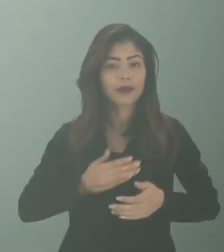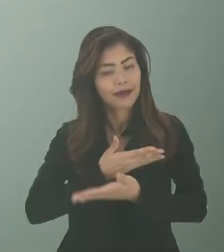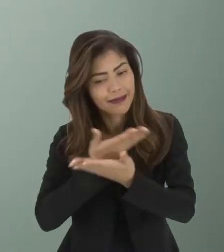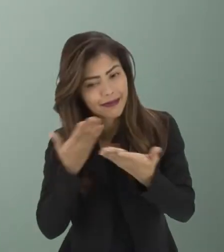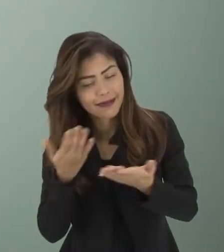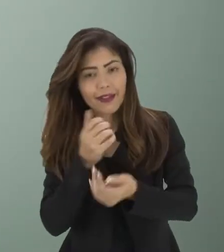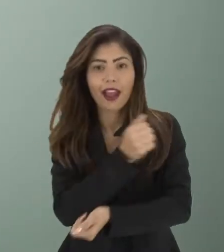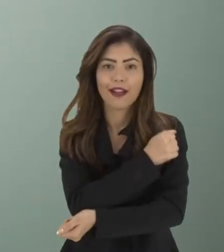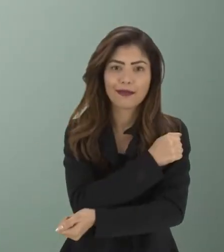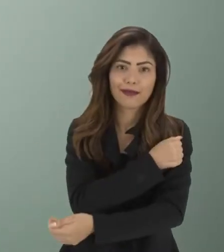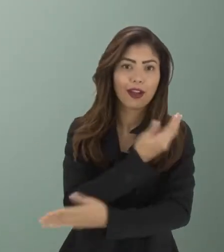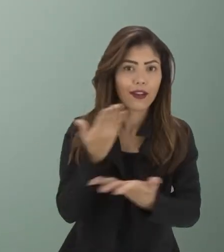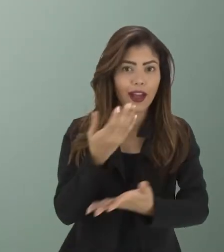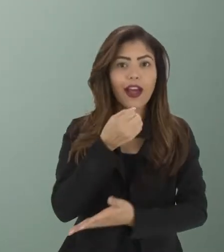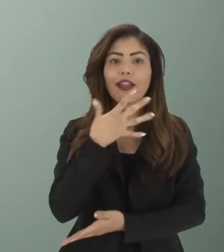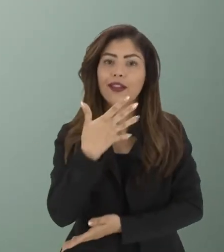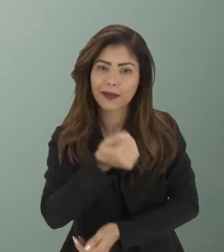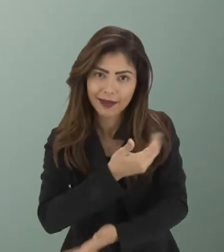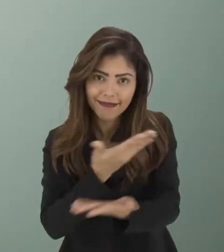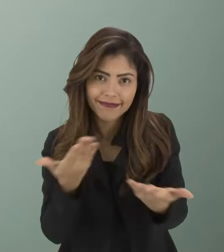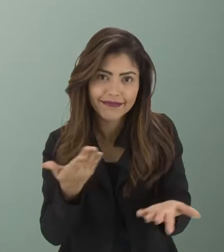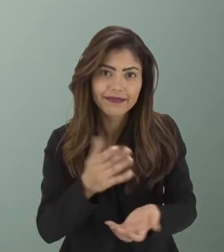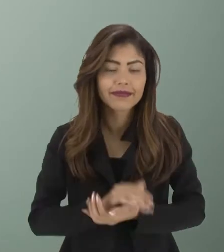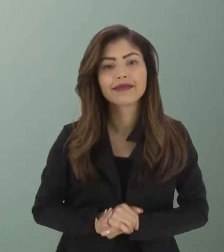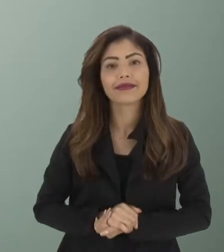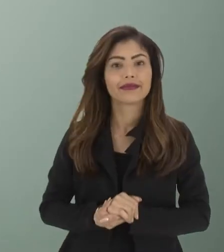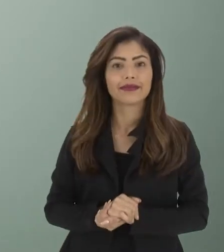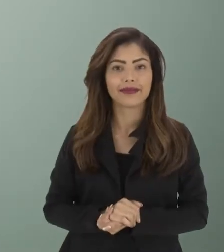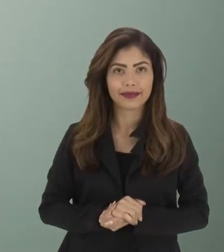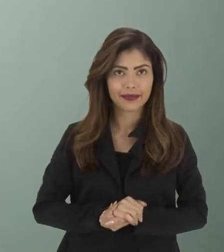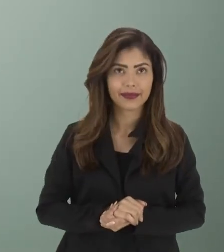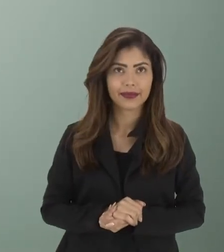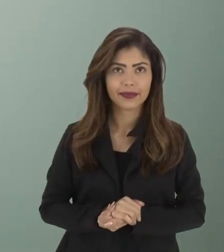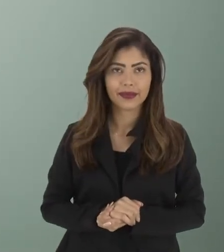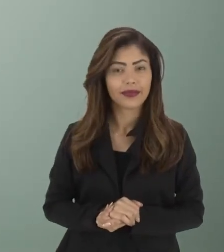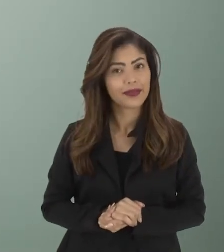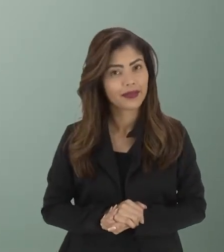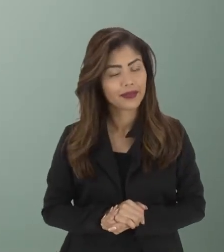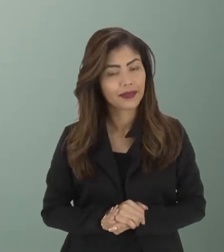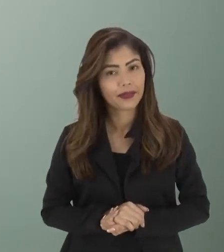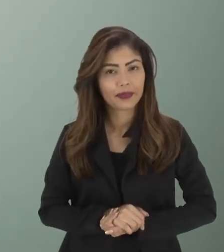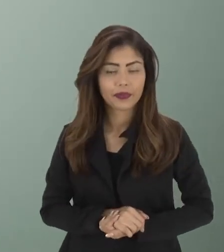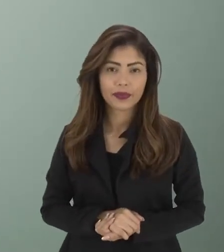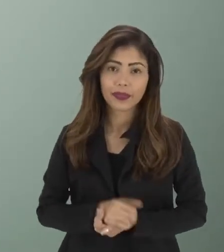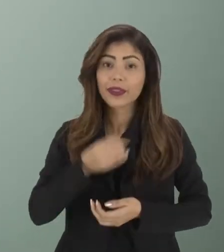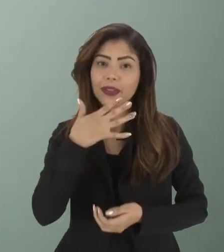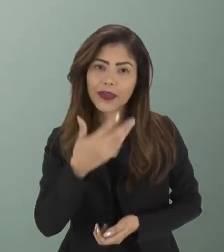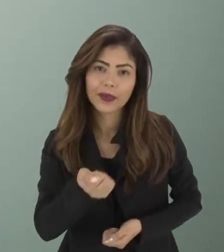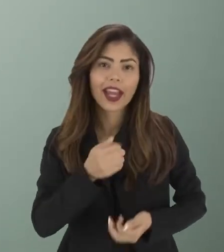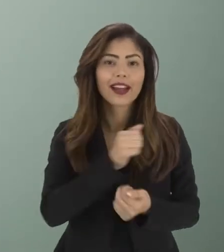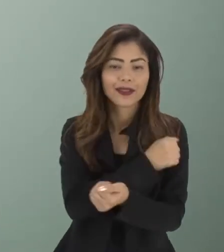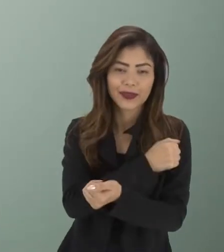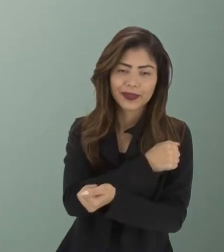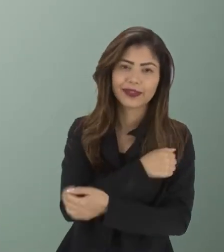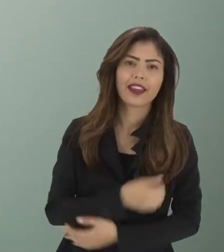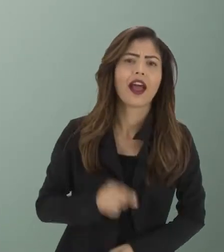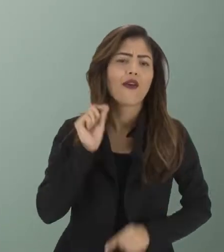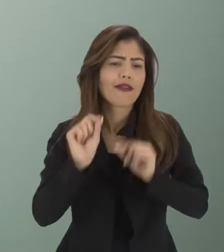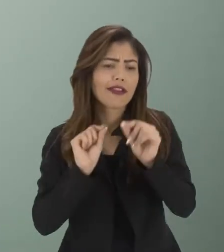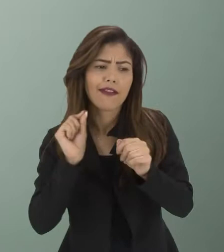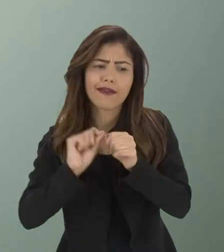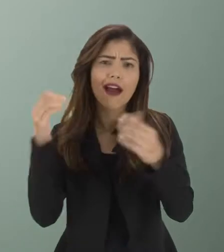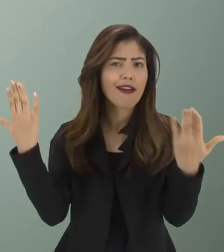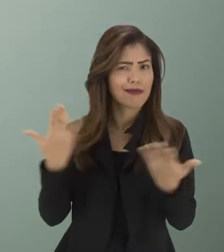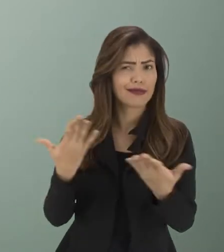Hello, students. How are you doing? What are you doing now? Tudo bem, alunos? O que você está